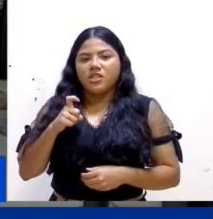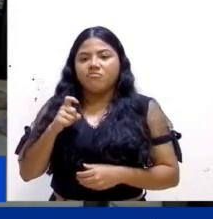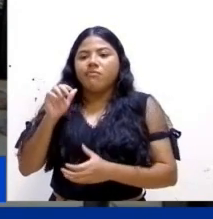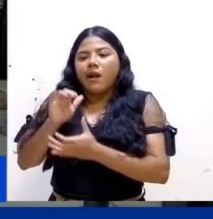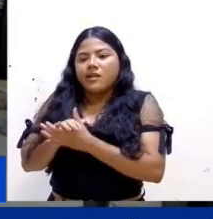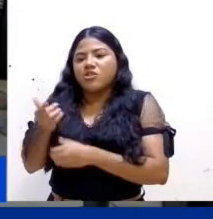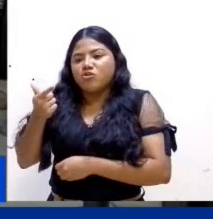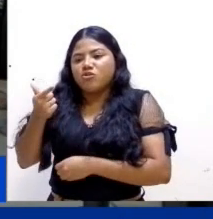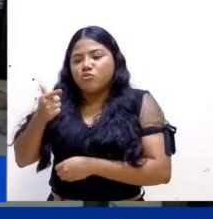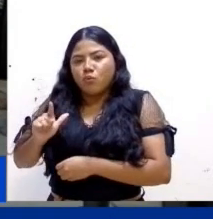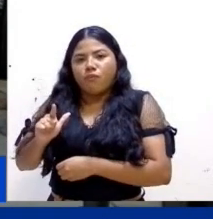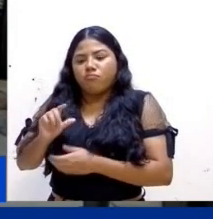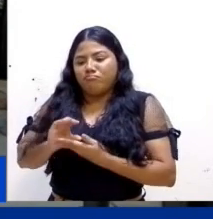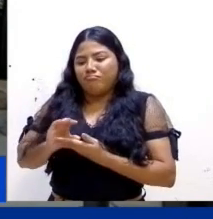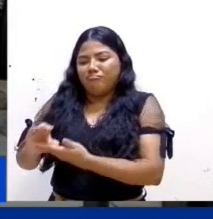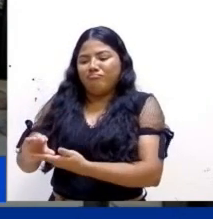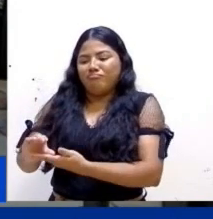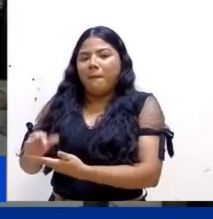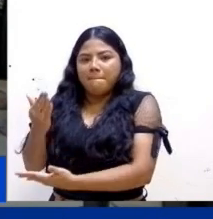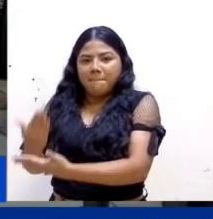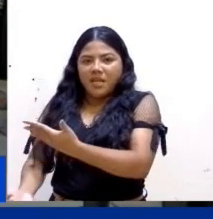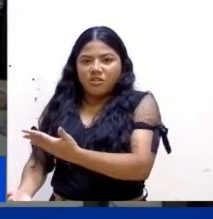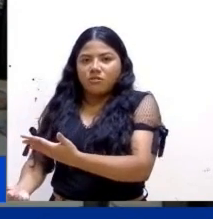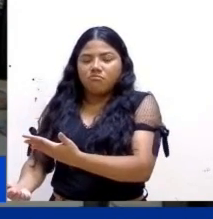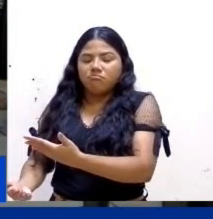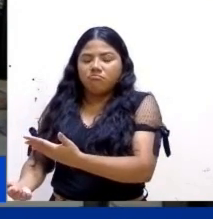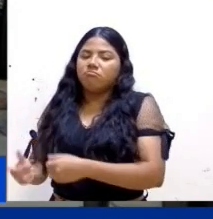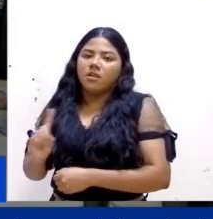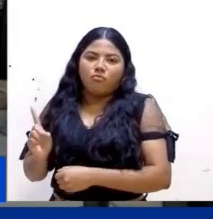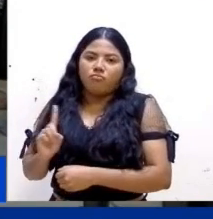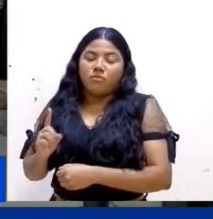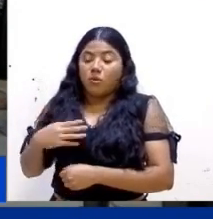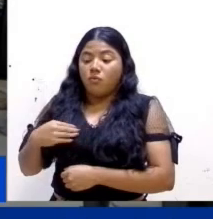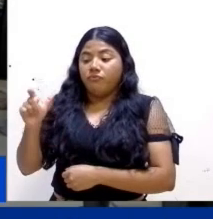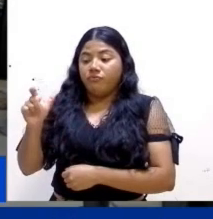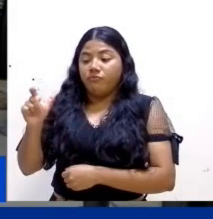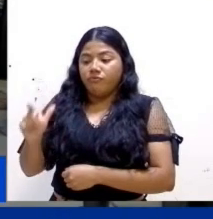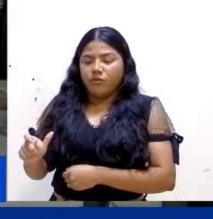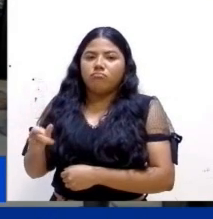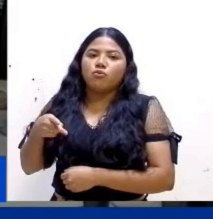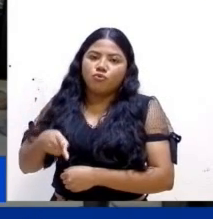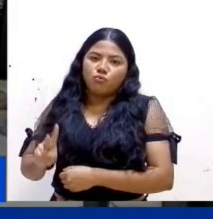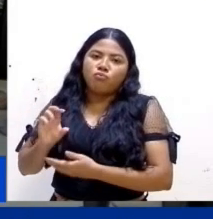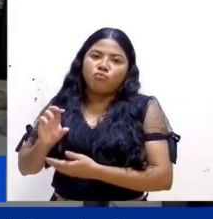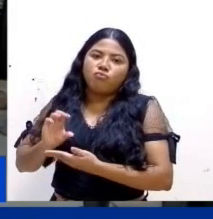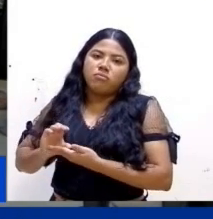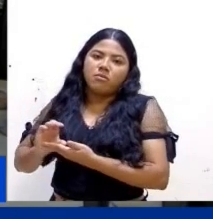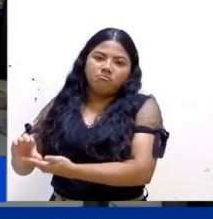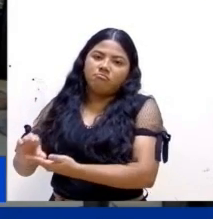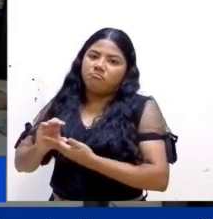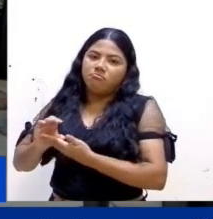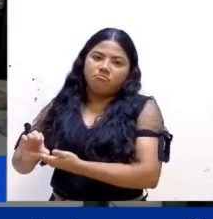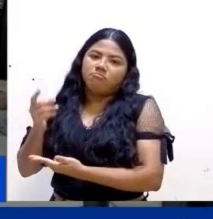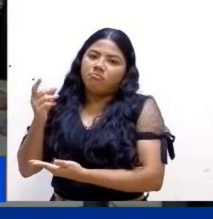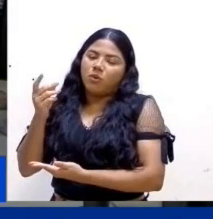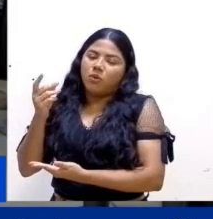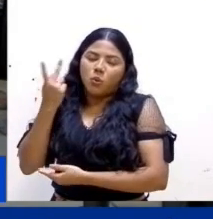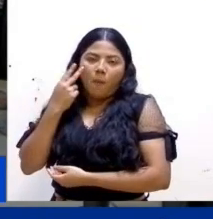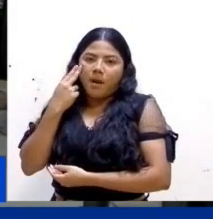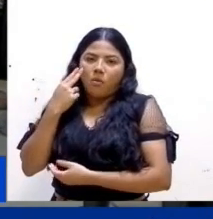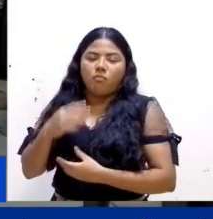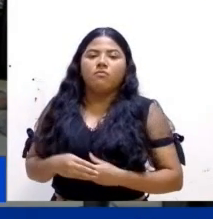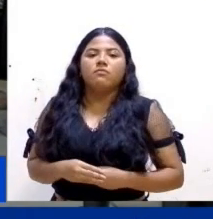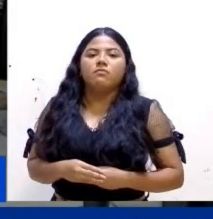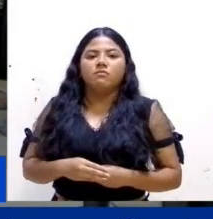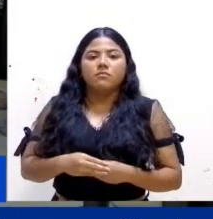filho perde a pensão? Não. Ele continua com a pensão, tá? É, aí aquela história de que os avós,